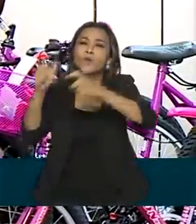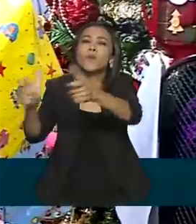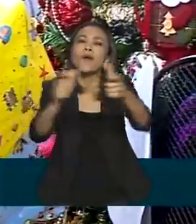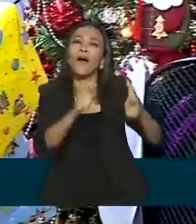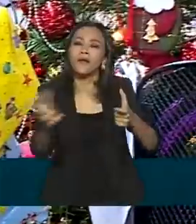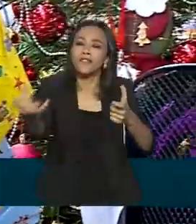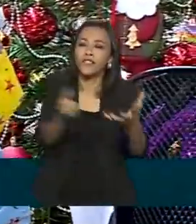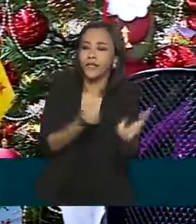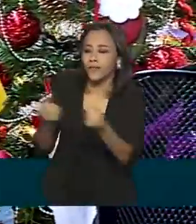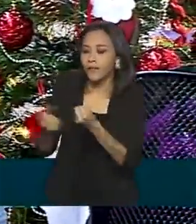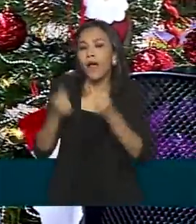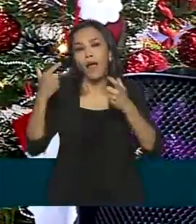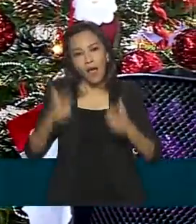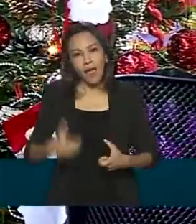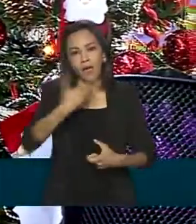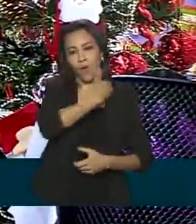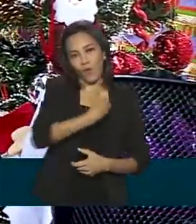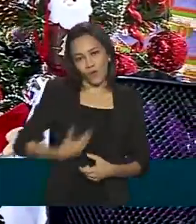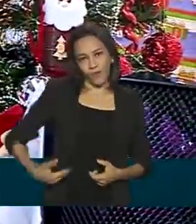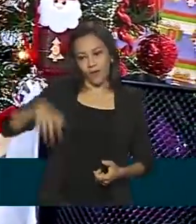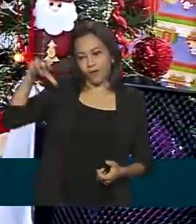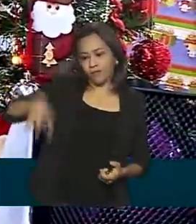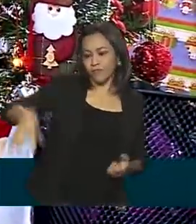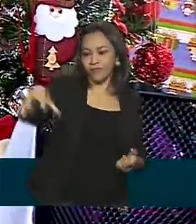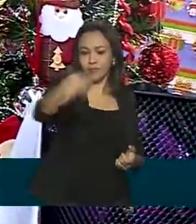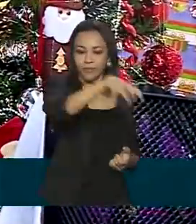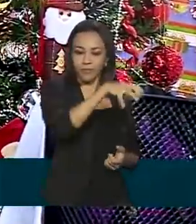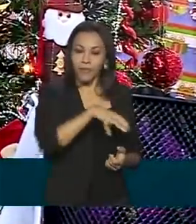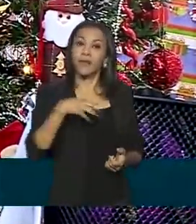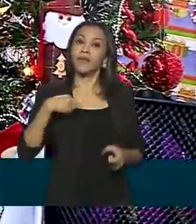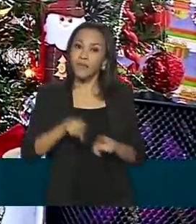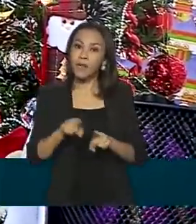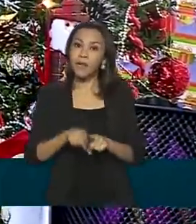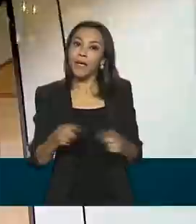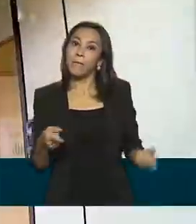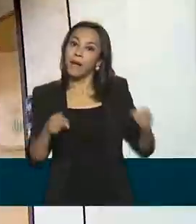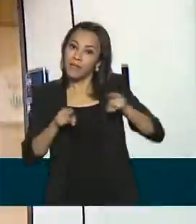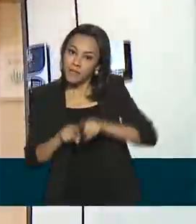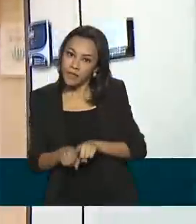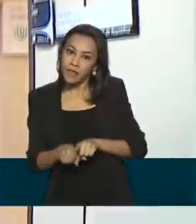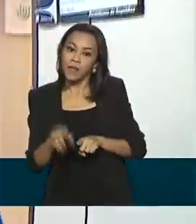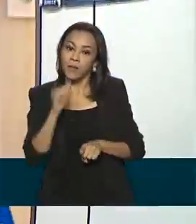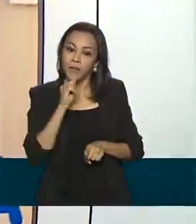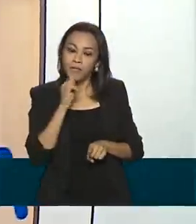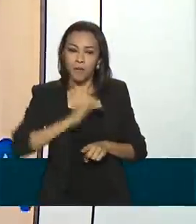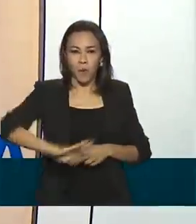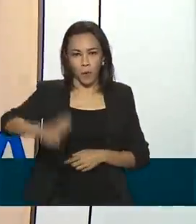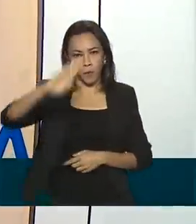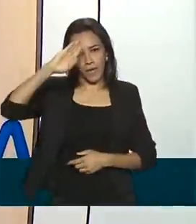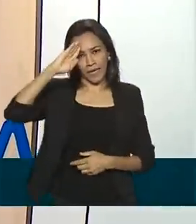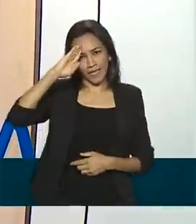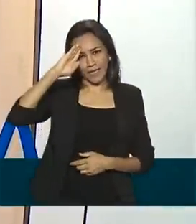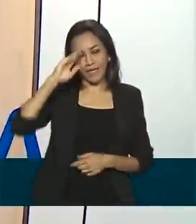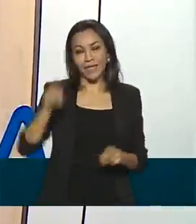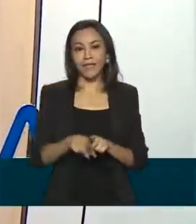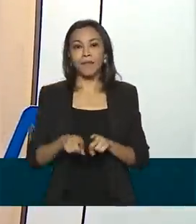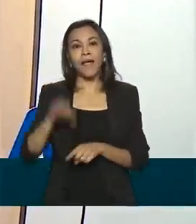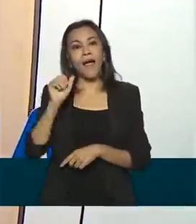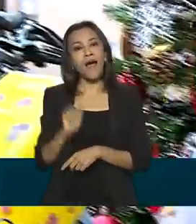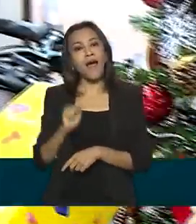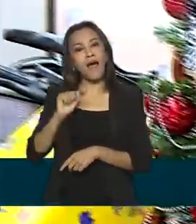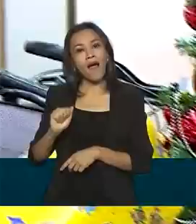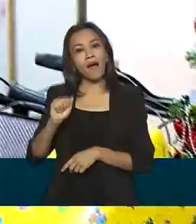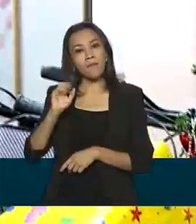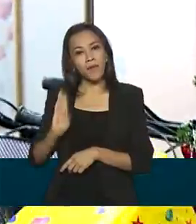doações são órgãos públicos e parceiros locais em todo o país, como as unidades da Marinha e da ABB,